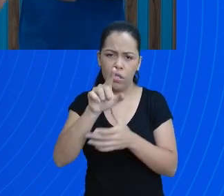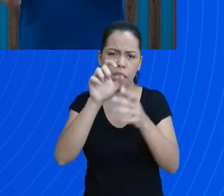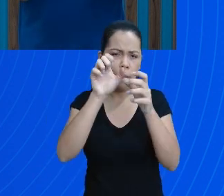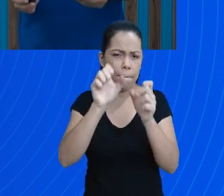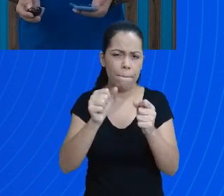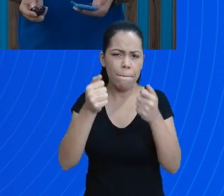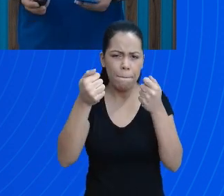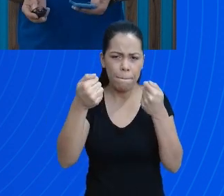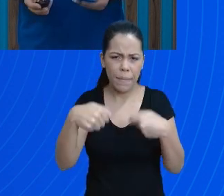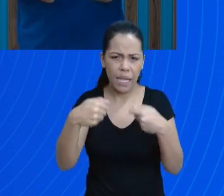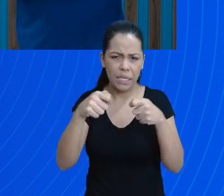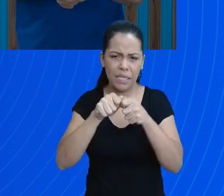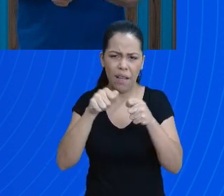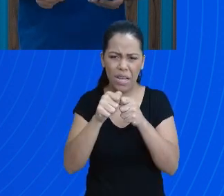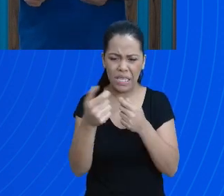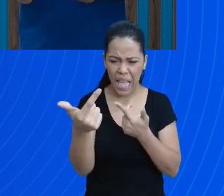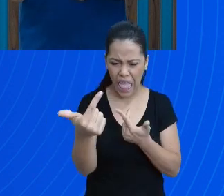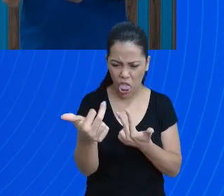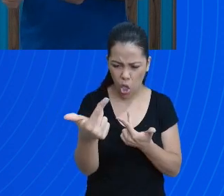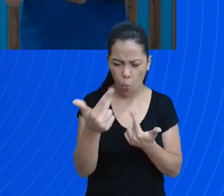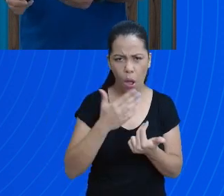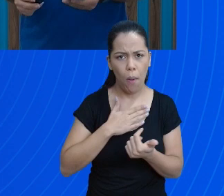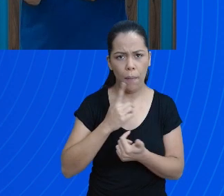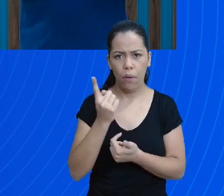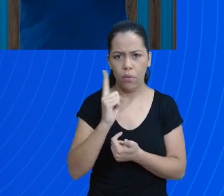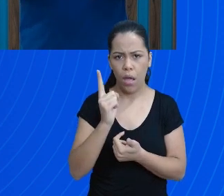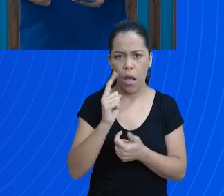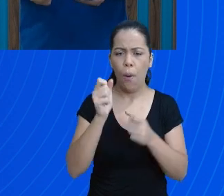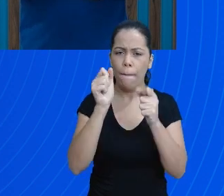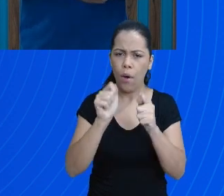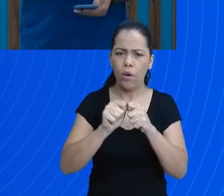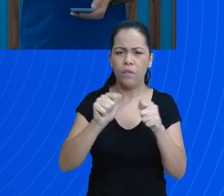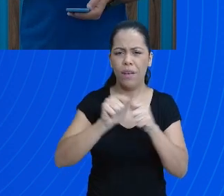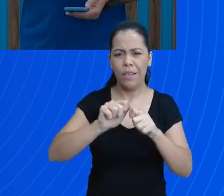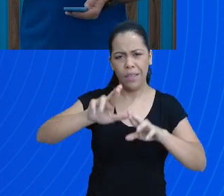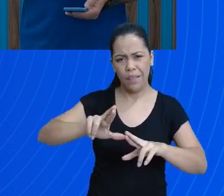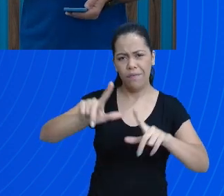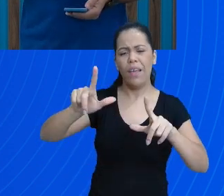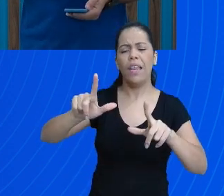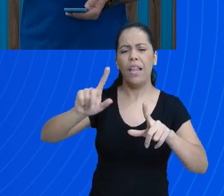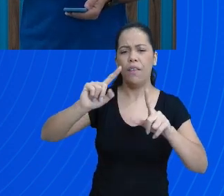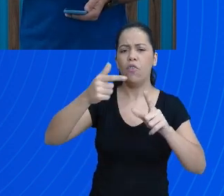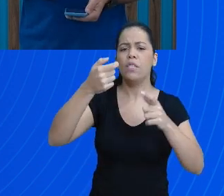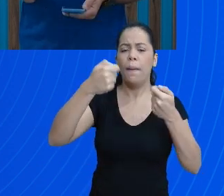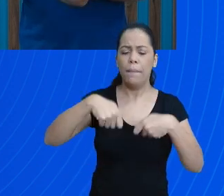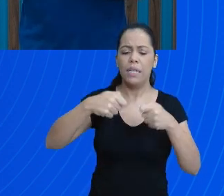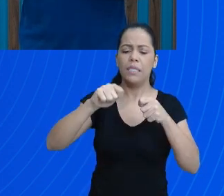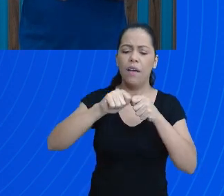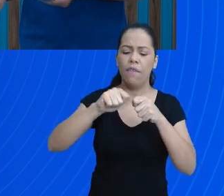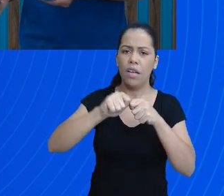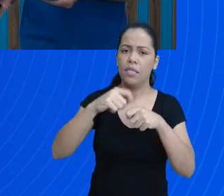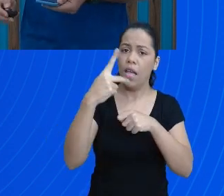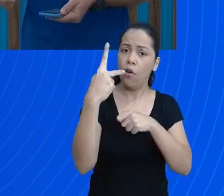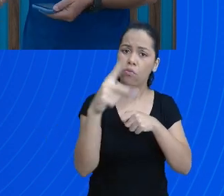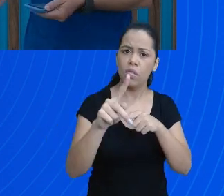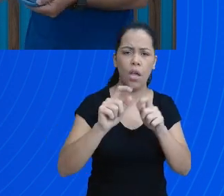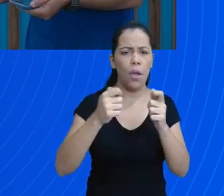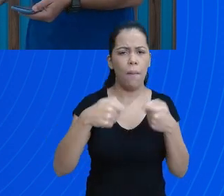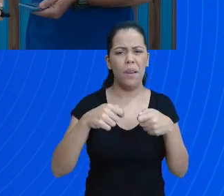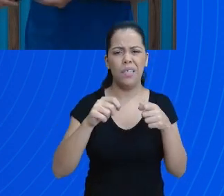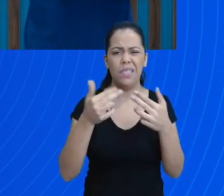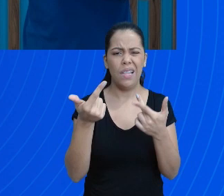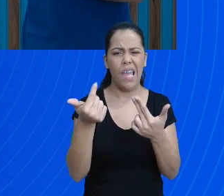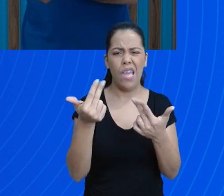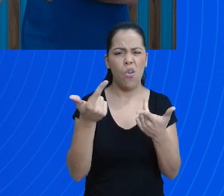certo? Refaça o que eu vou fazer aqui com o triângulo que você conseguiu construir aí em casa ou na sala, mas